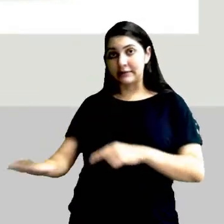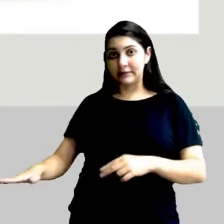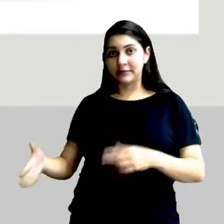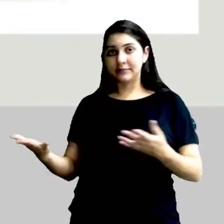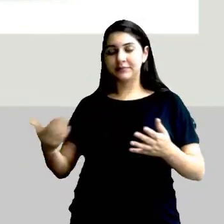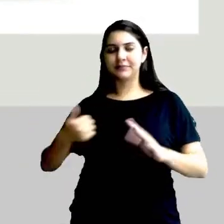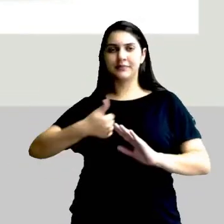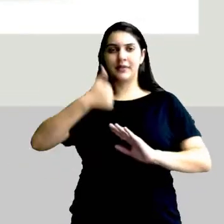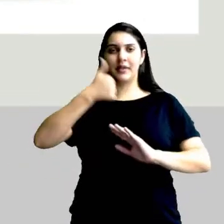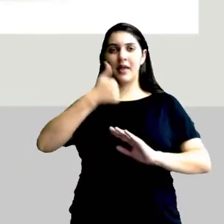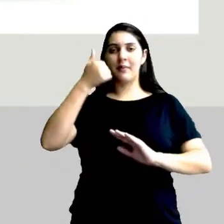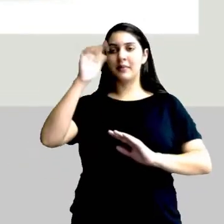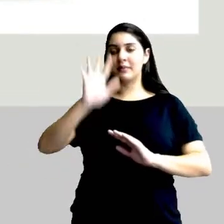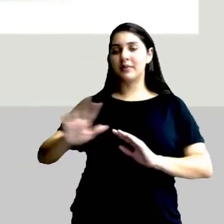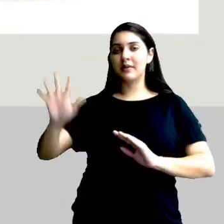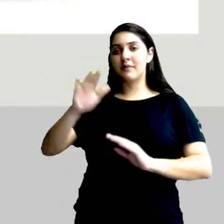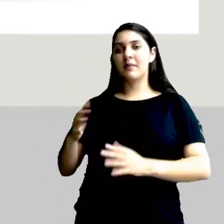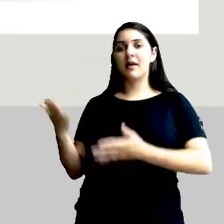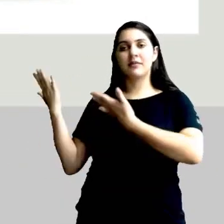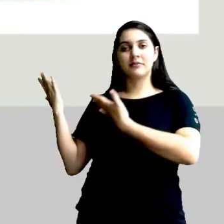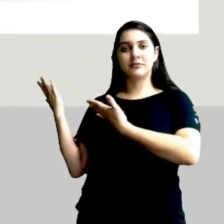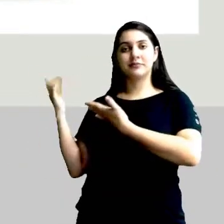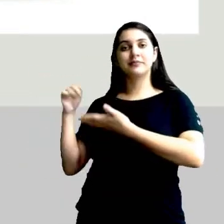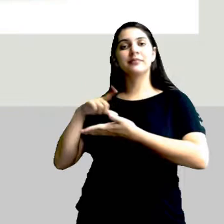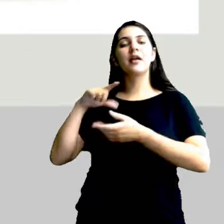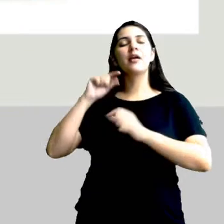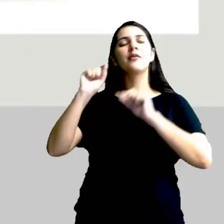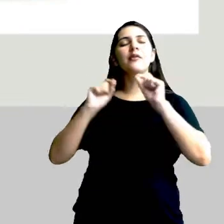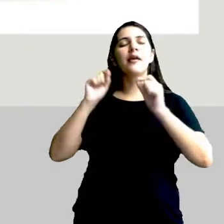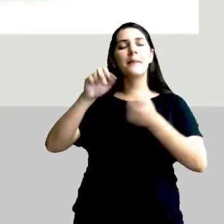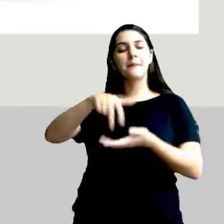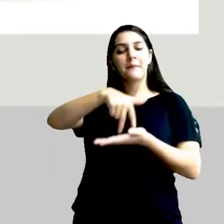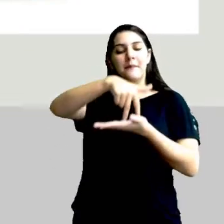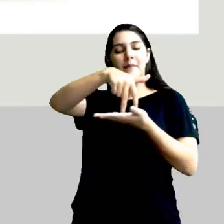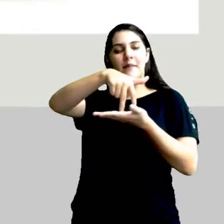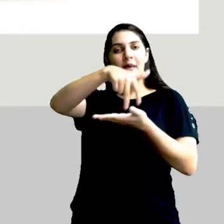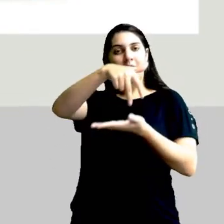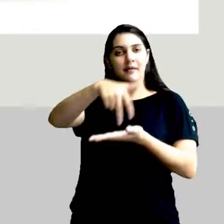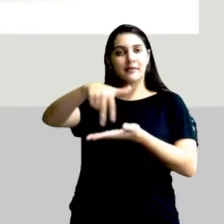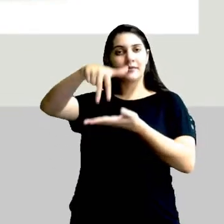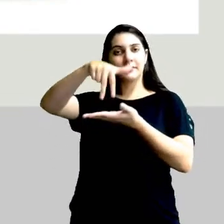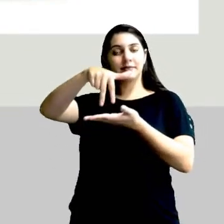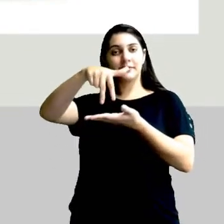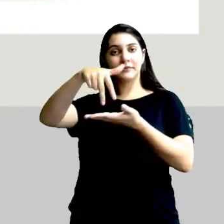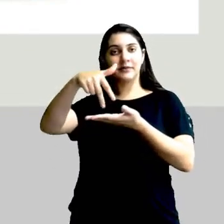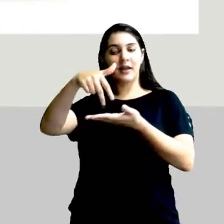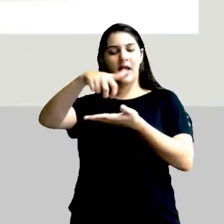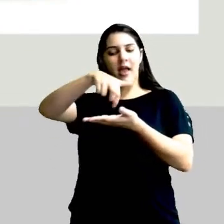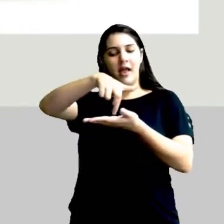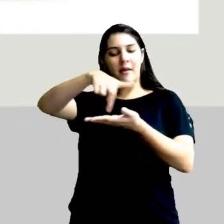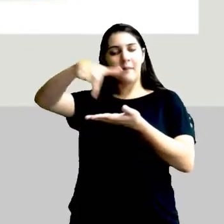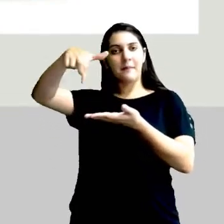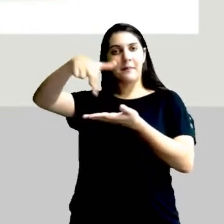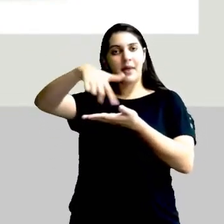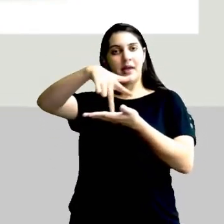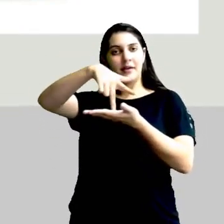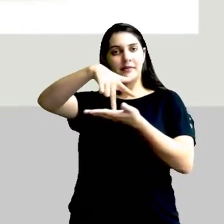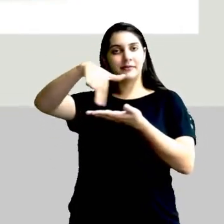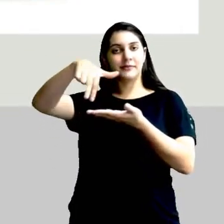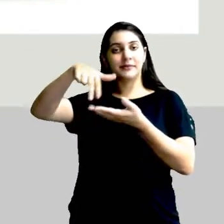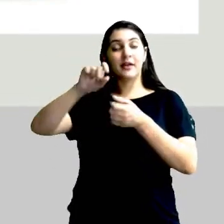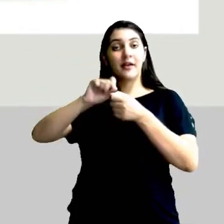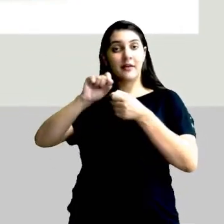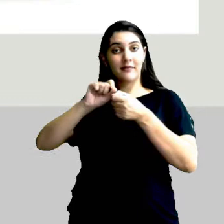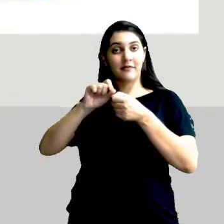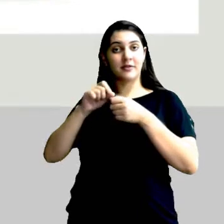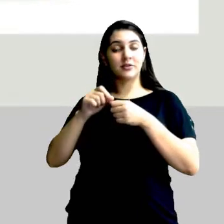delas. Na primeira imagem, eu tenho uma bailarina. Essa abertura de pernas que ela